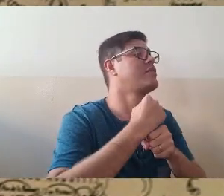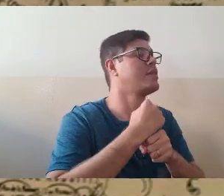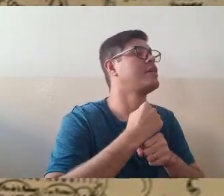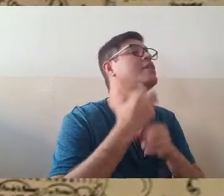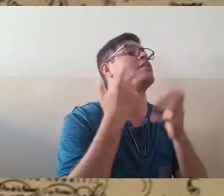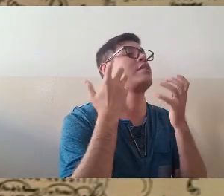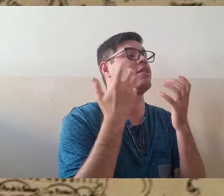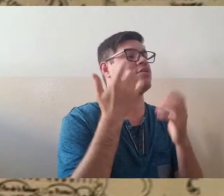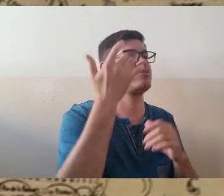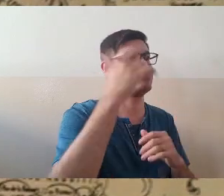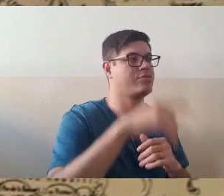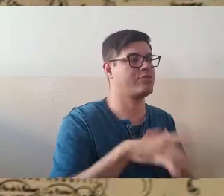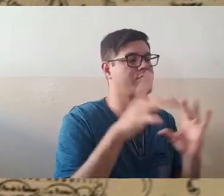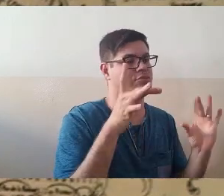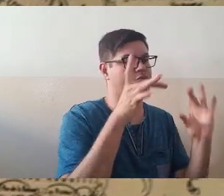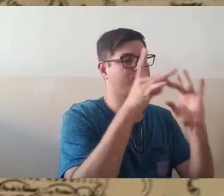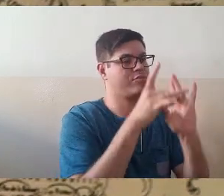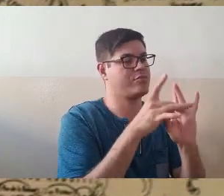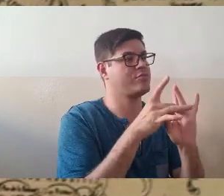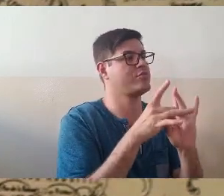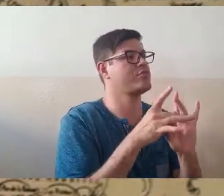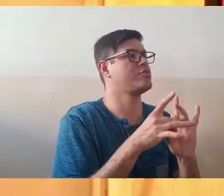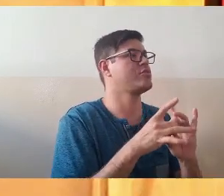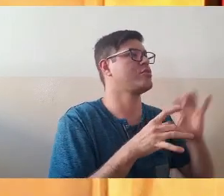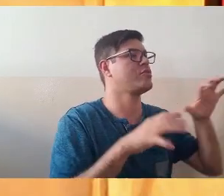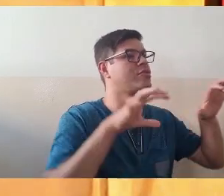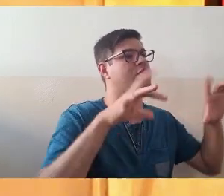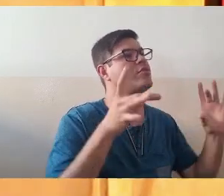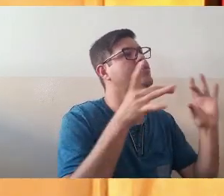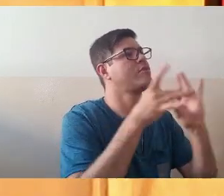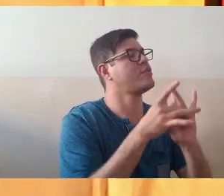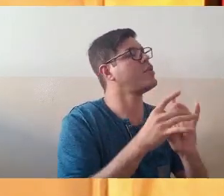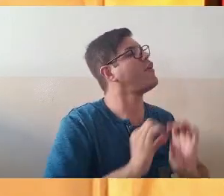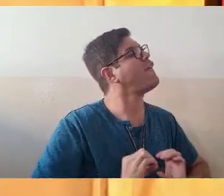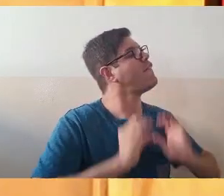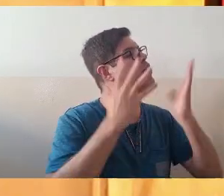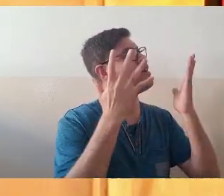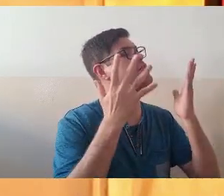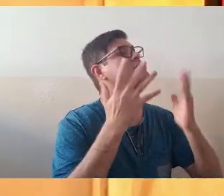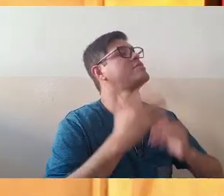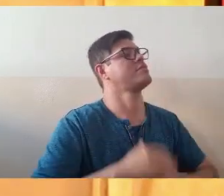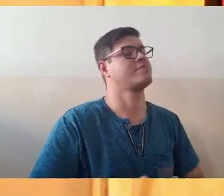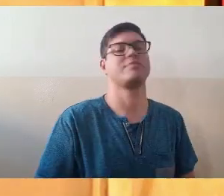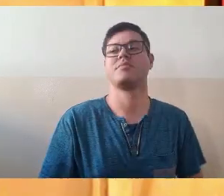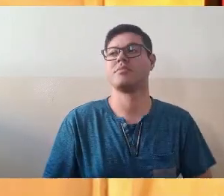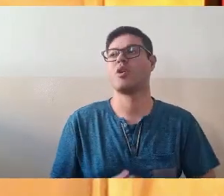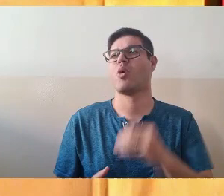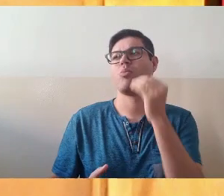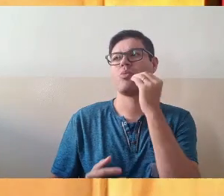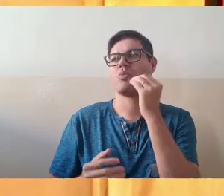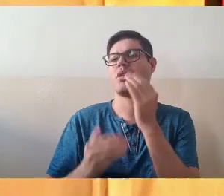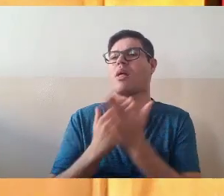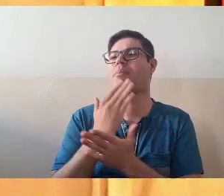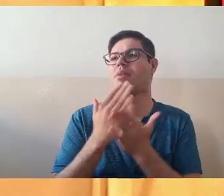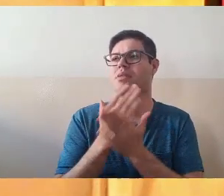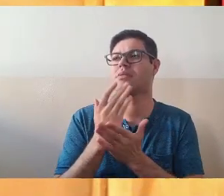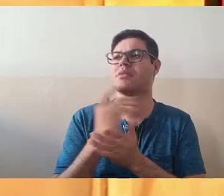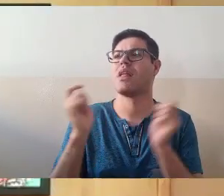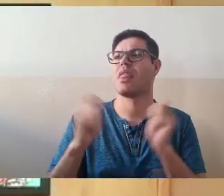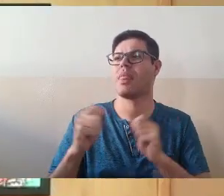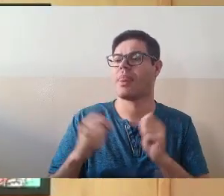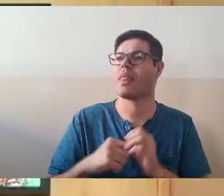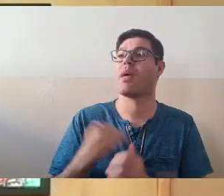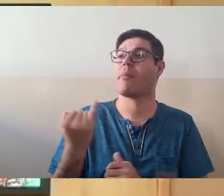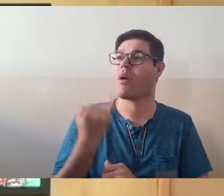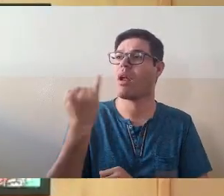vai incorporar, sim, o Festival Sertanejo. É muito importante que Sim, você tenha essa sim, oportunidade da pessoa participar, não é? Sim. Na verdade,